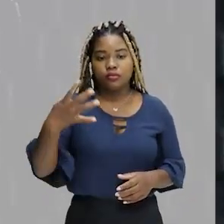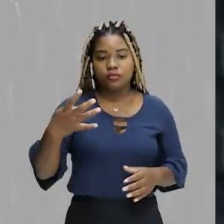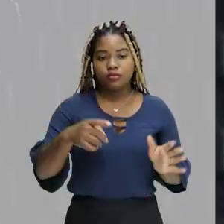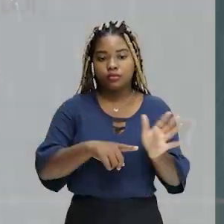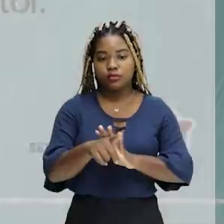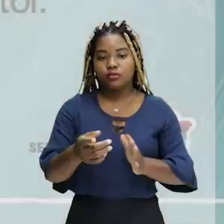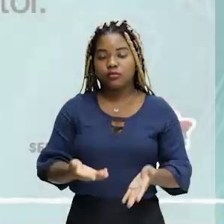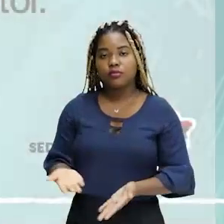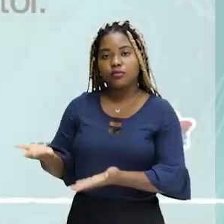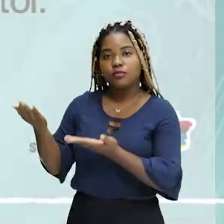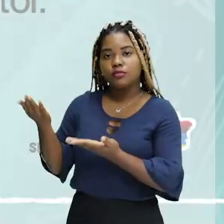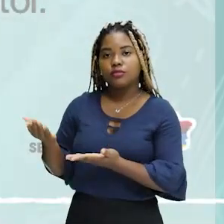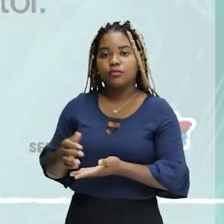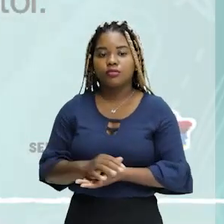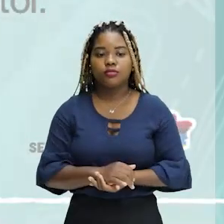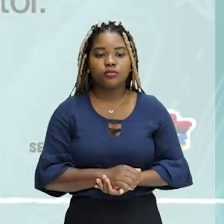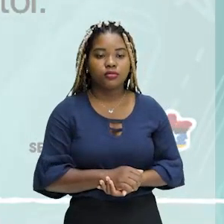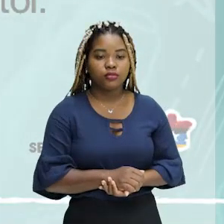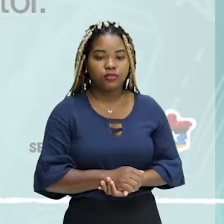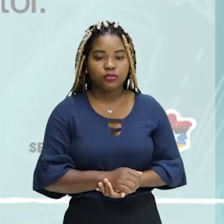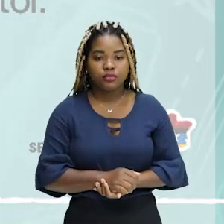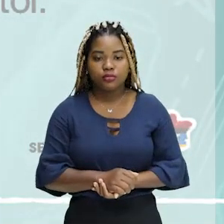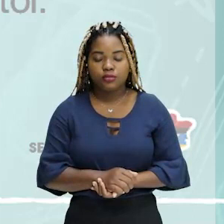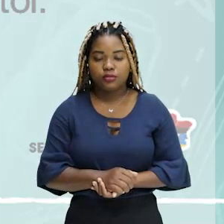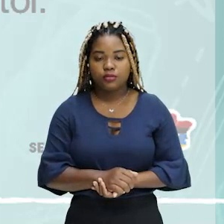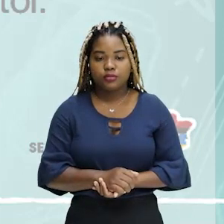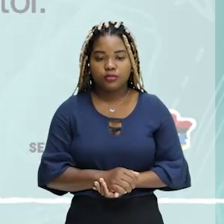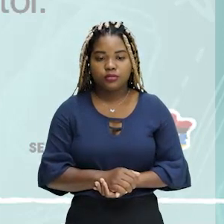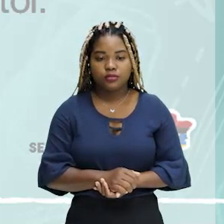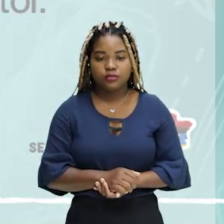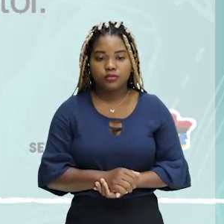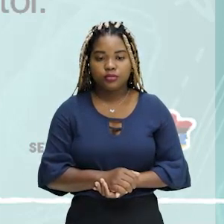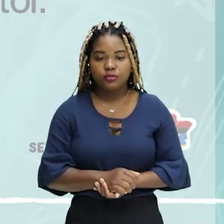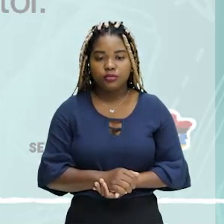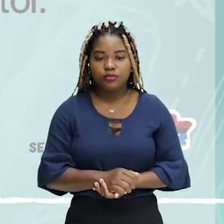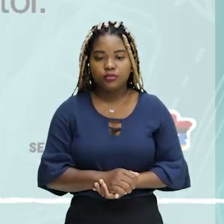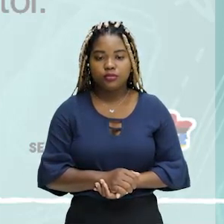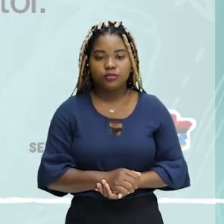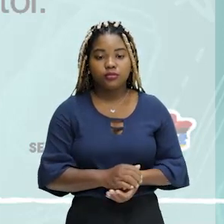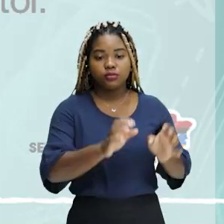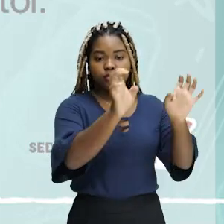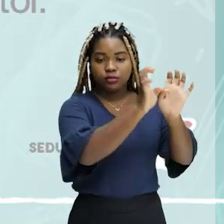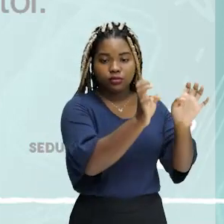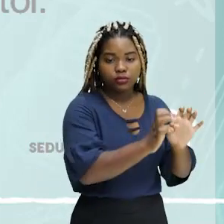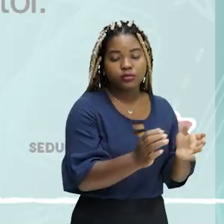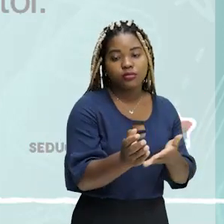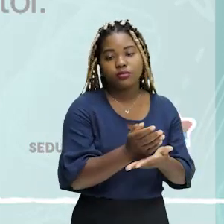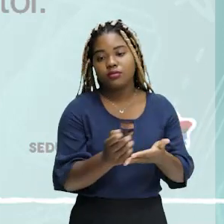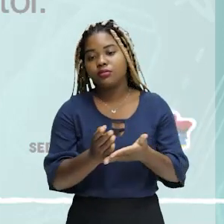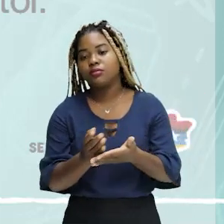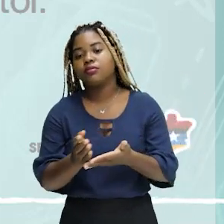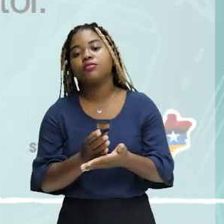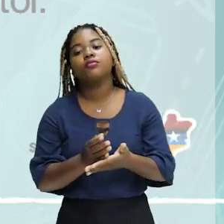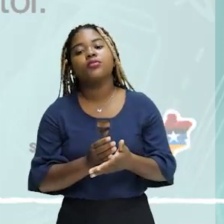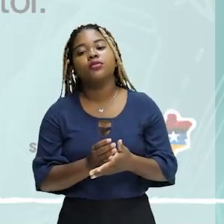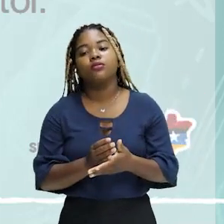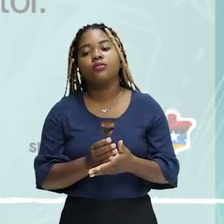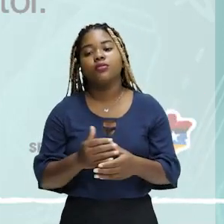Ó. Questão legal. As fórmulas estruturais de alguns componentes de